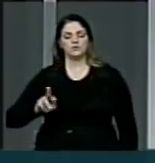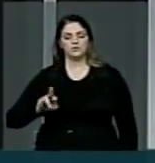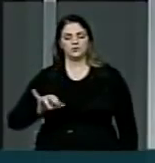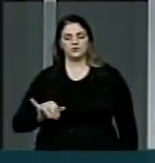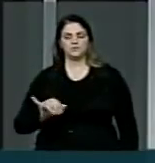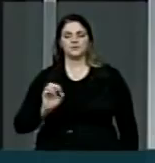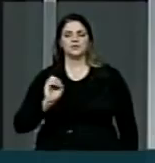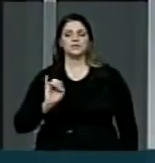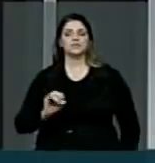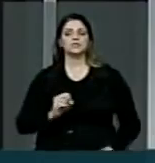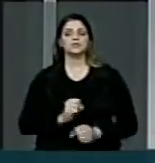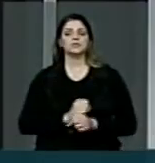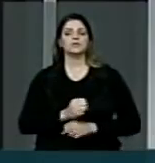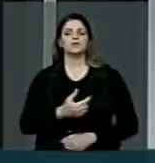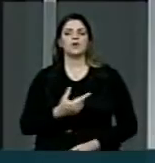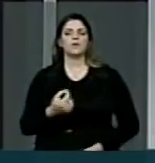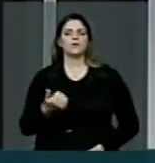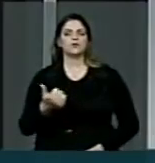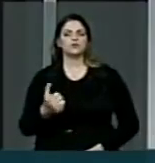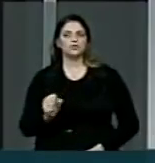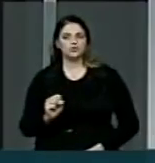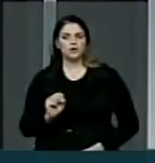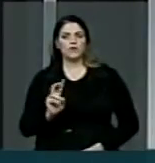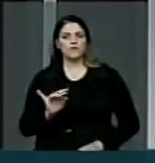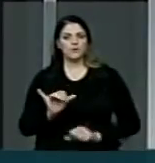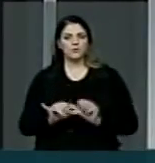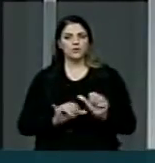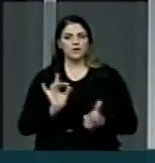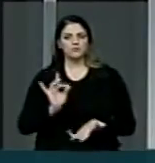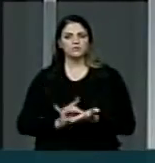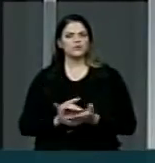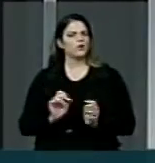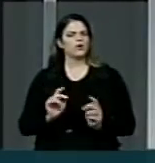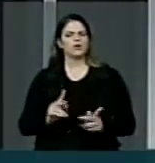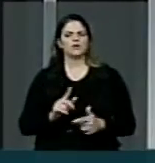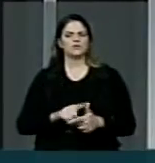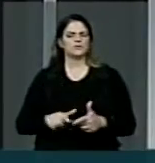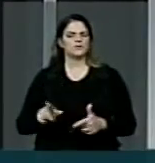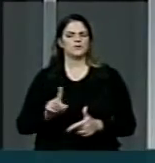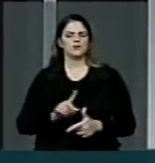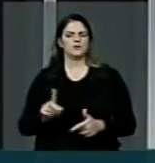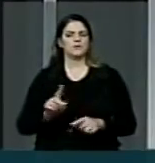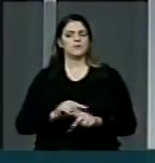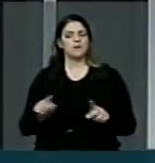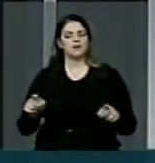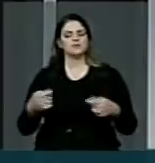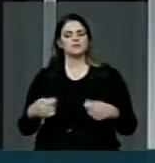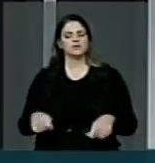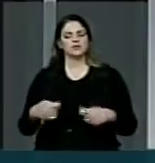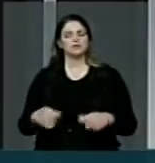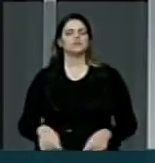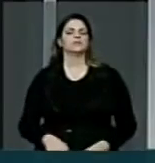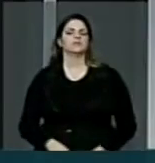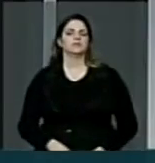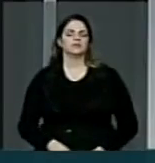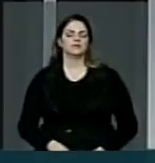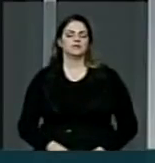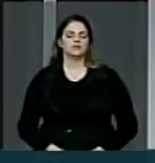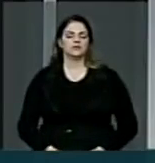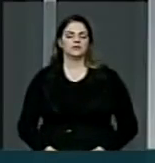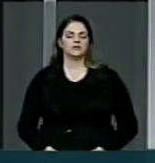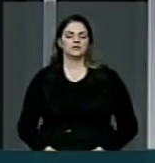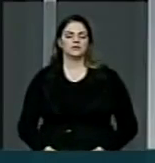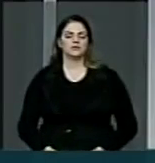em 2018, não me interessa, mas tem que haver isso. Estender o mandato de prefeito, governador e presidente da República para 5 anos